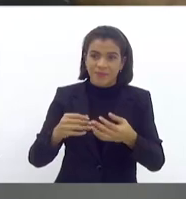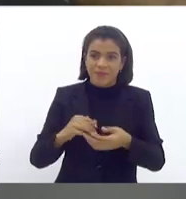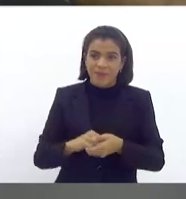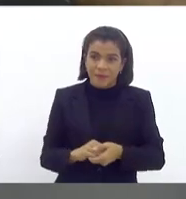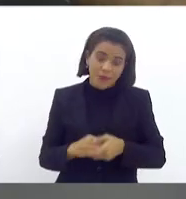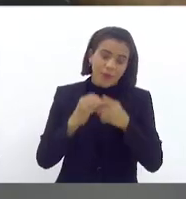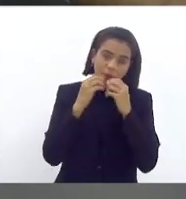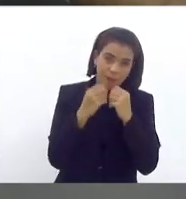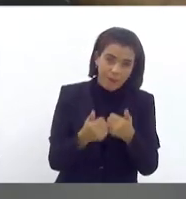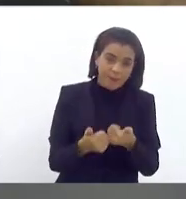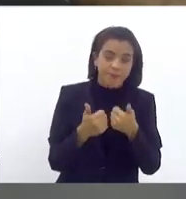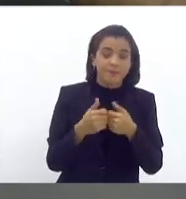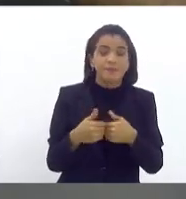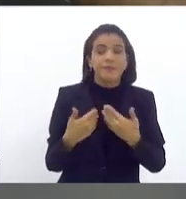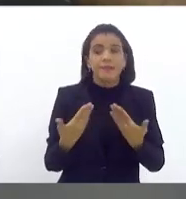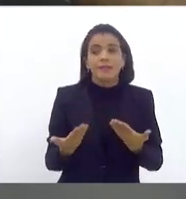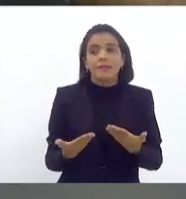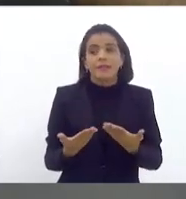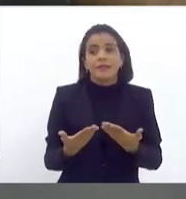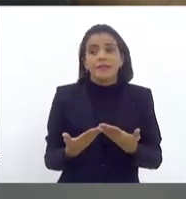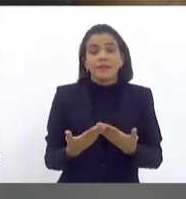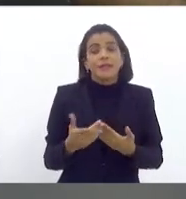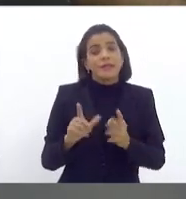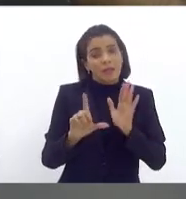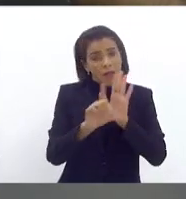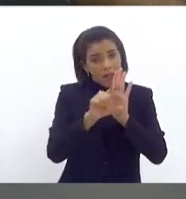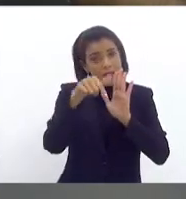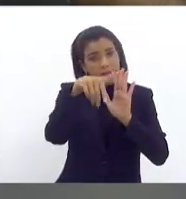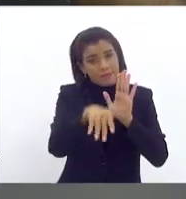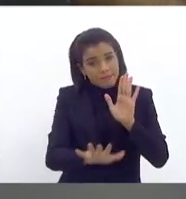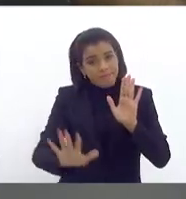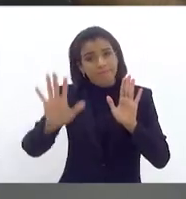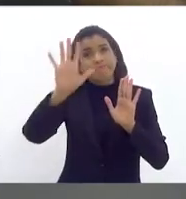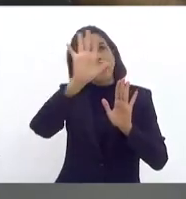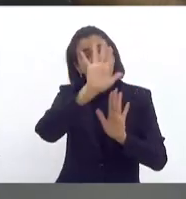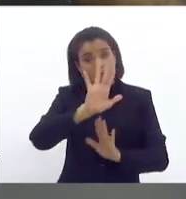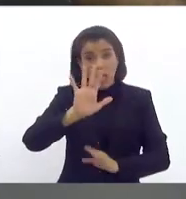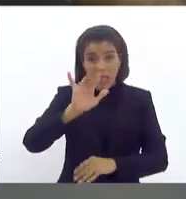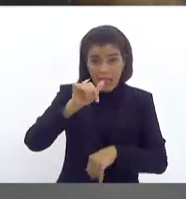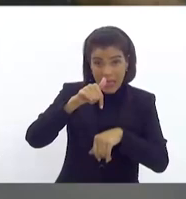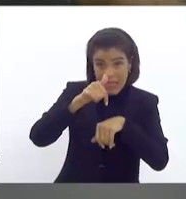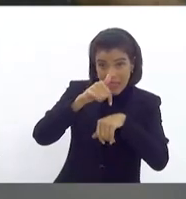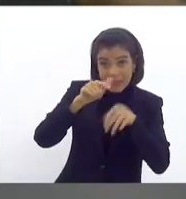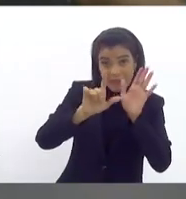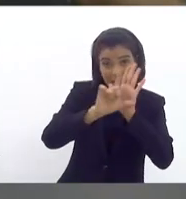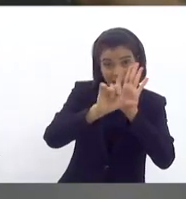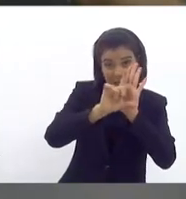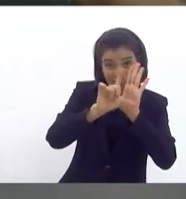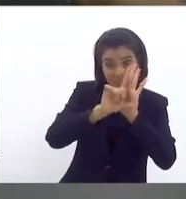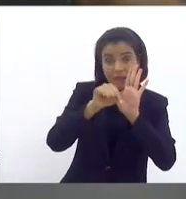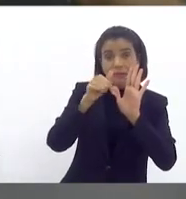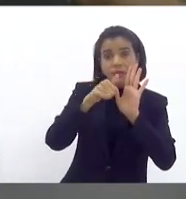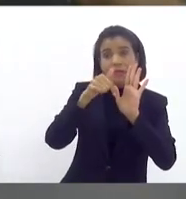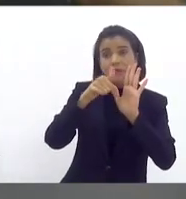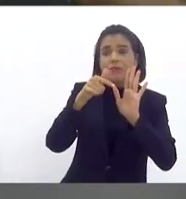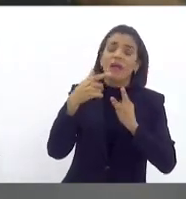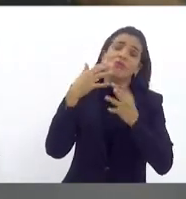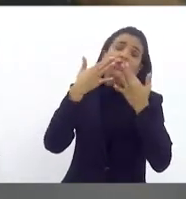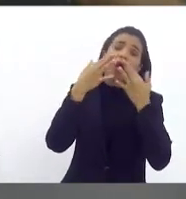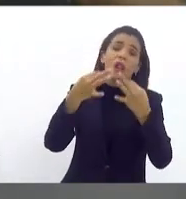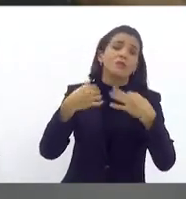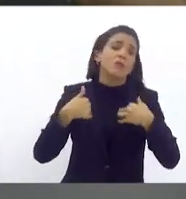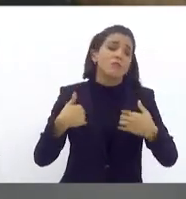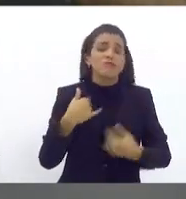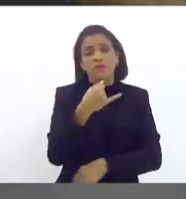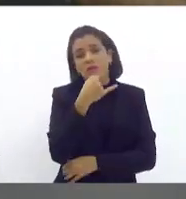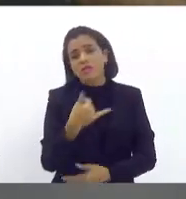Pertinente. Muito bem. Então, há uma lei nacional, e essa lei nacional... O doutor Serginho não está prestando atenção, vou